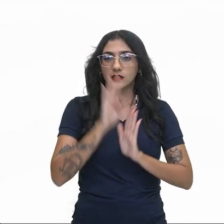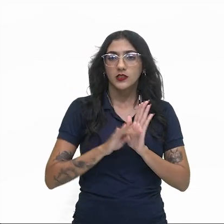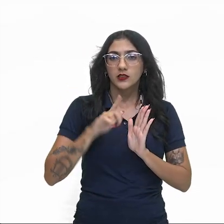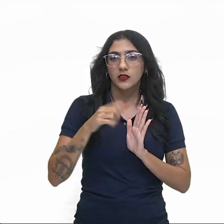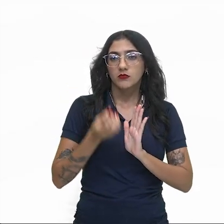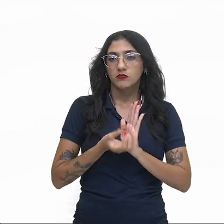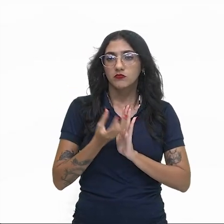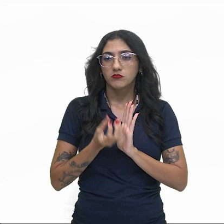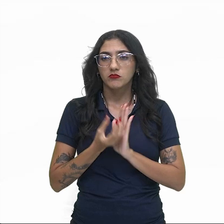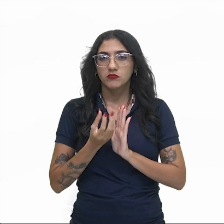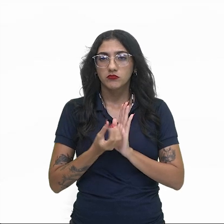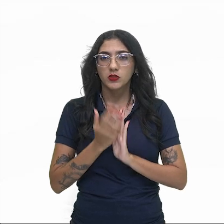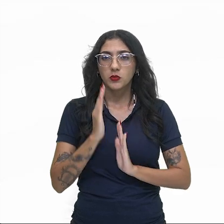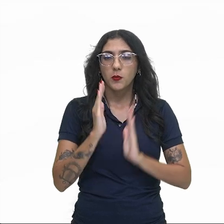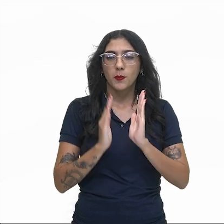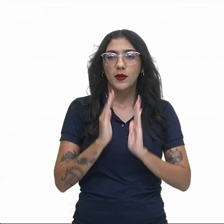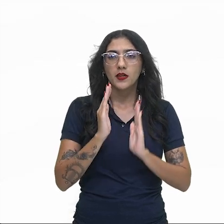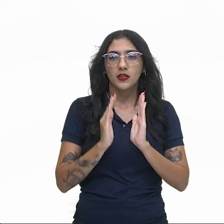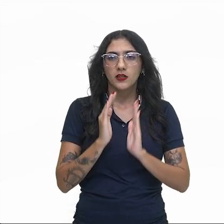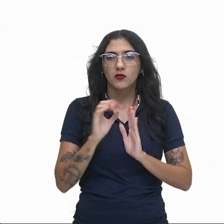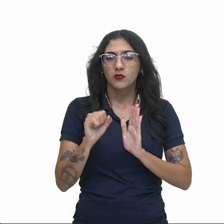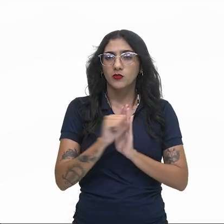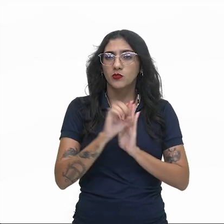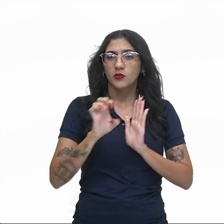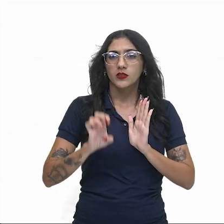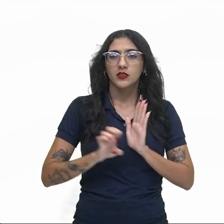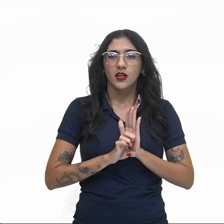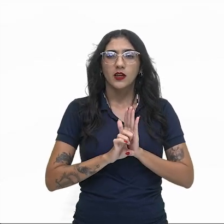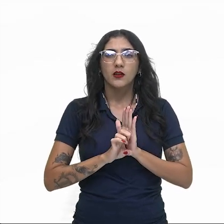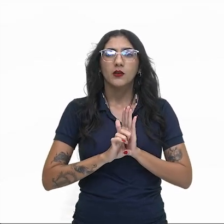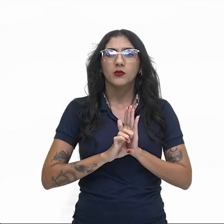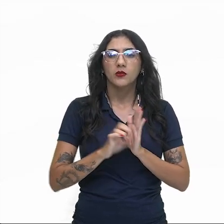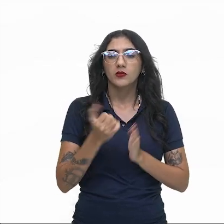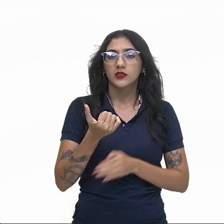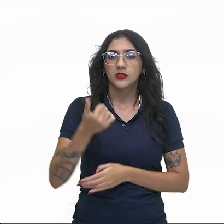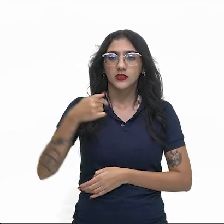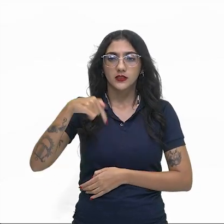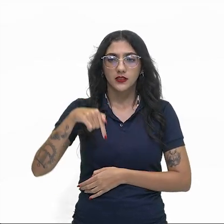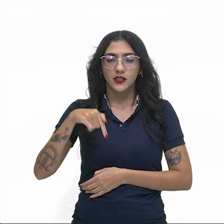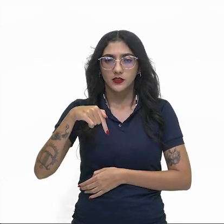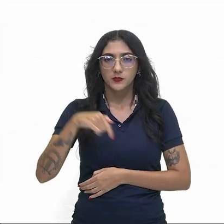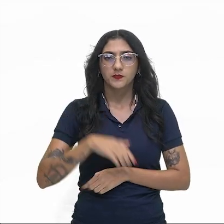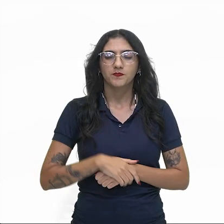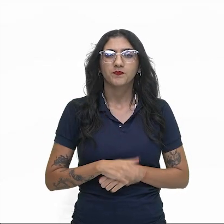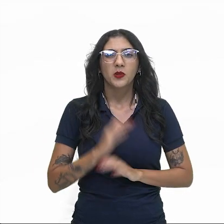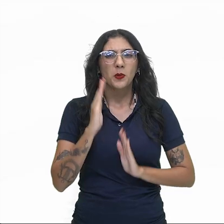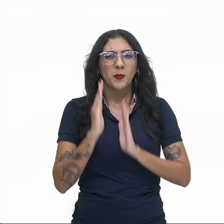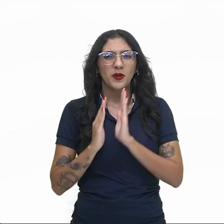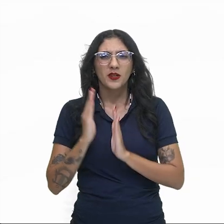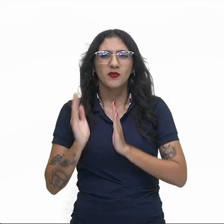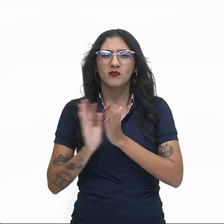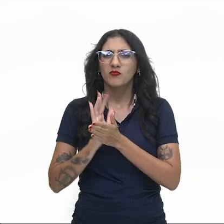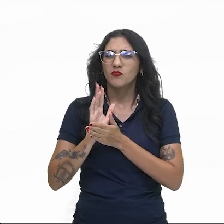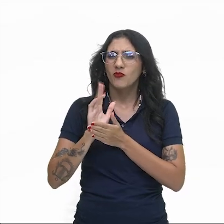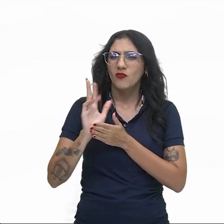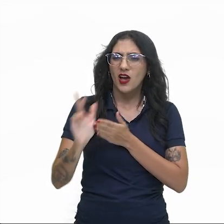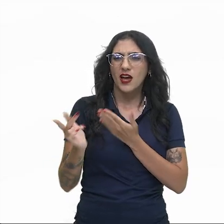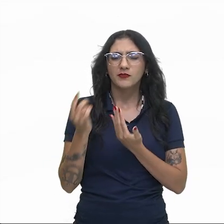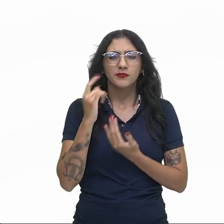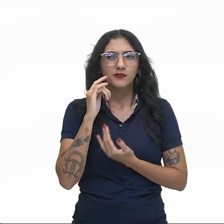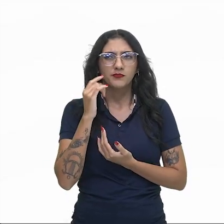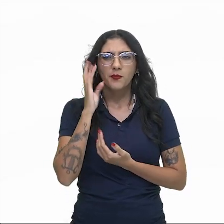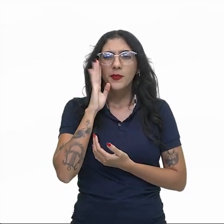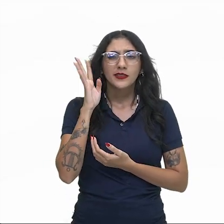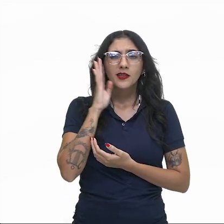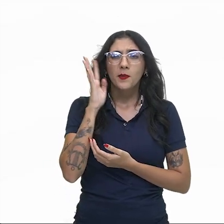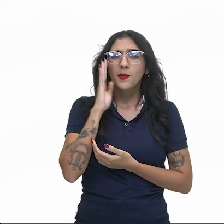no período elisabetano, lá no século XVII, em um tempo de intensas reflexões sobre